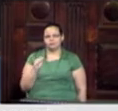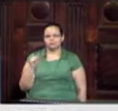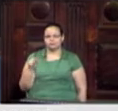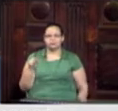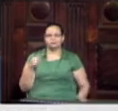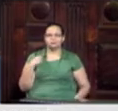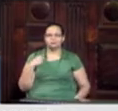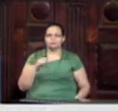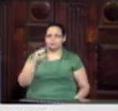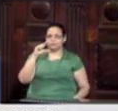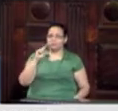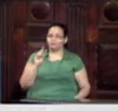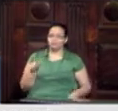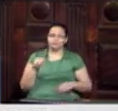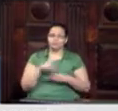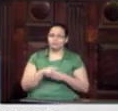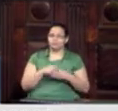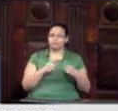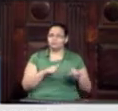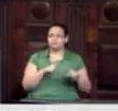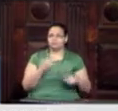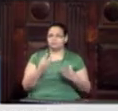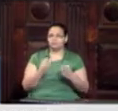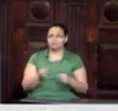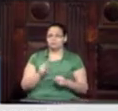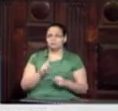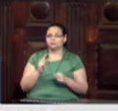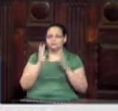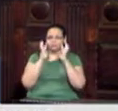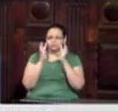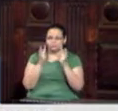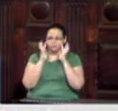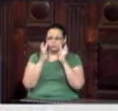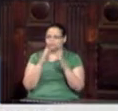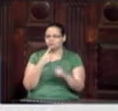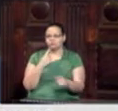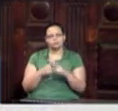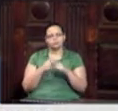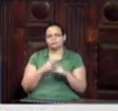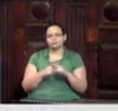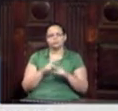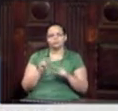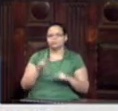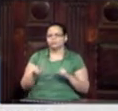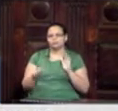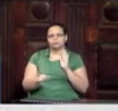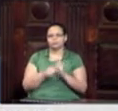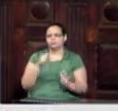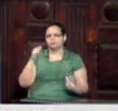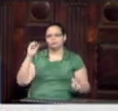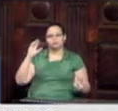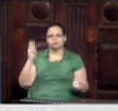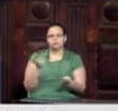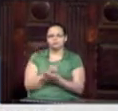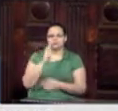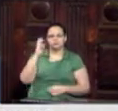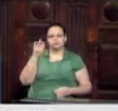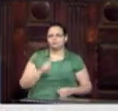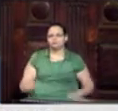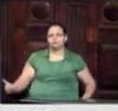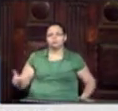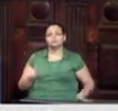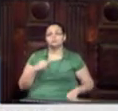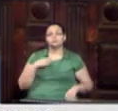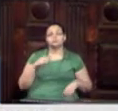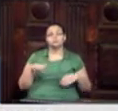contrário. Então, estou querendo chamar a atenção, porque não é a primeira vez que acontece isso.